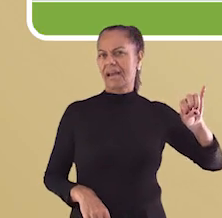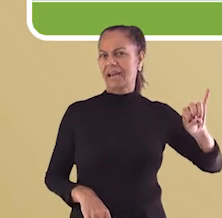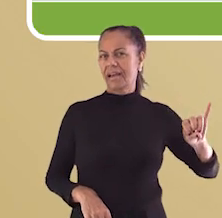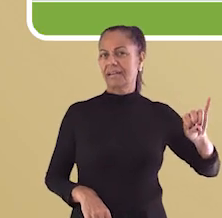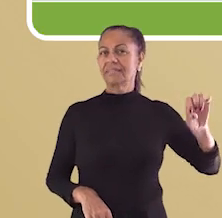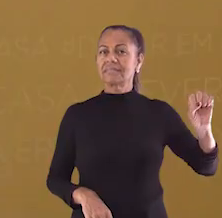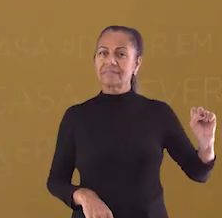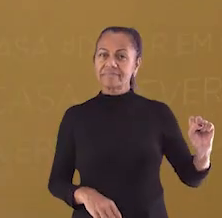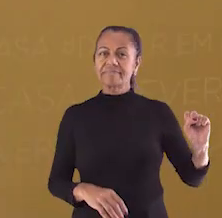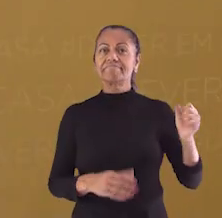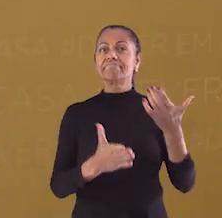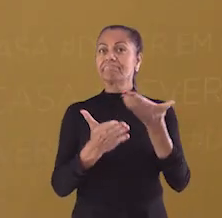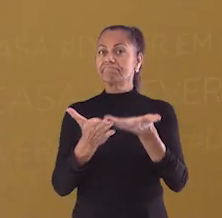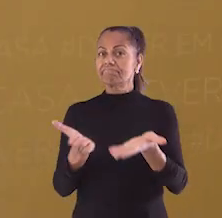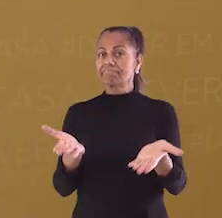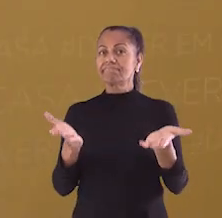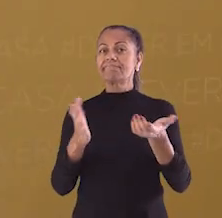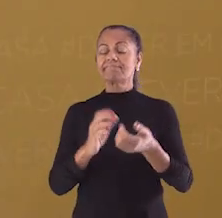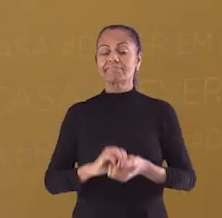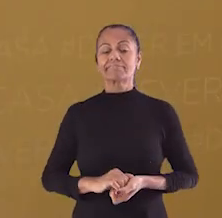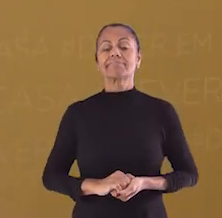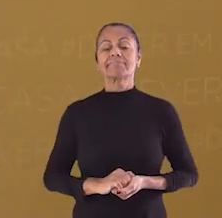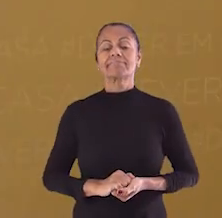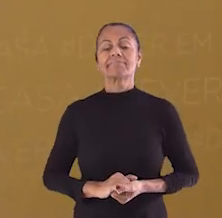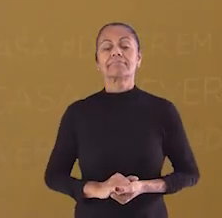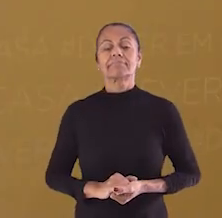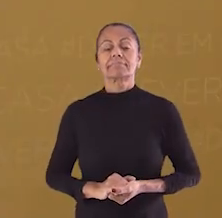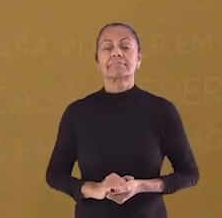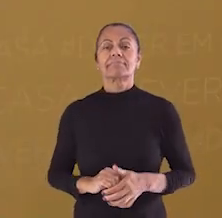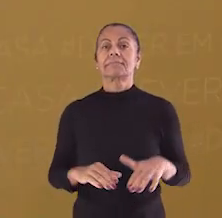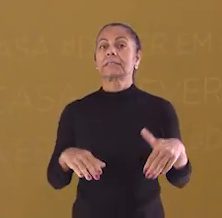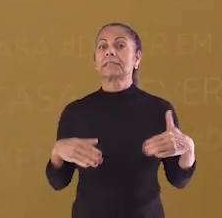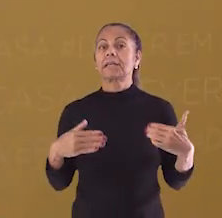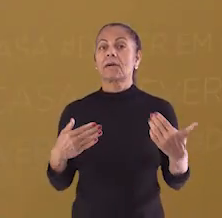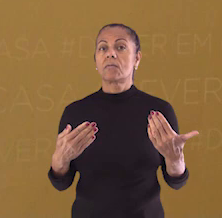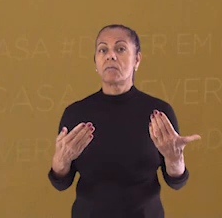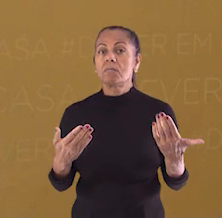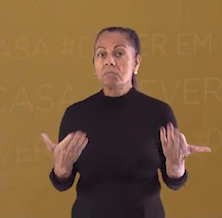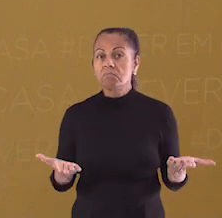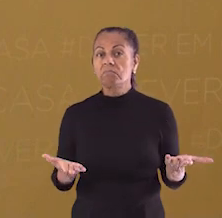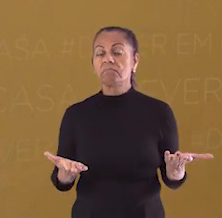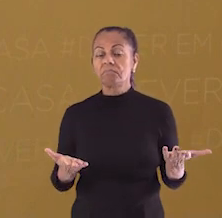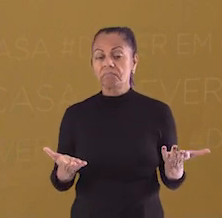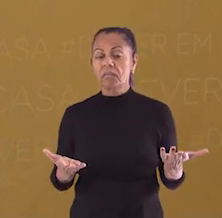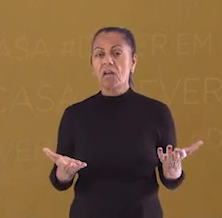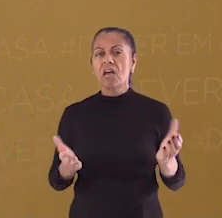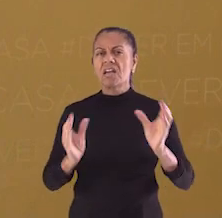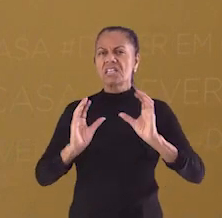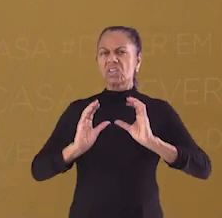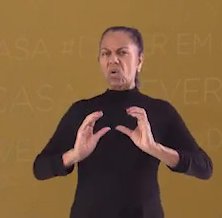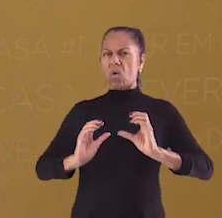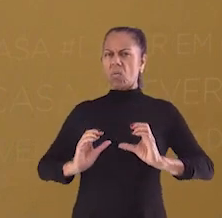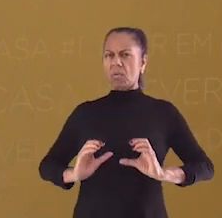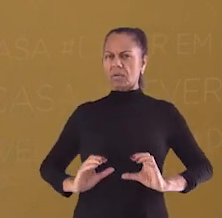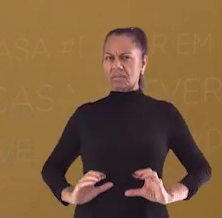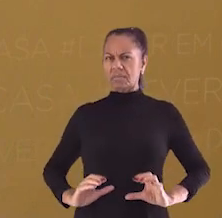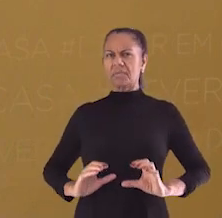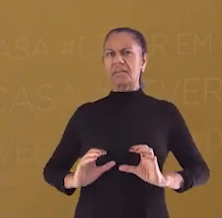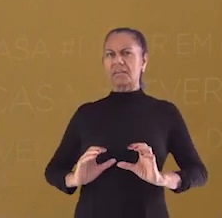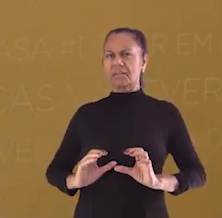desnutrição. Estudantes, é importante também a gente saber que, apesar desses males terem relações com a